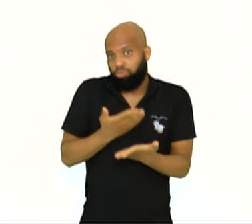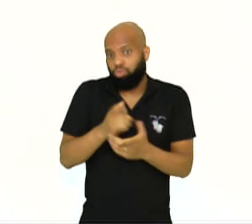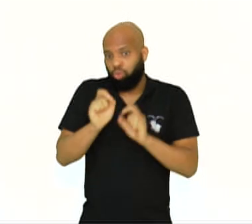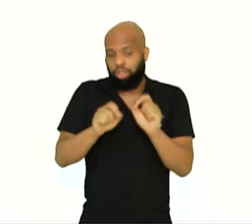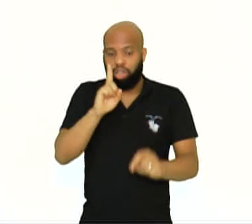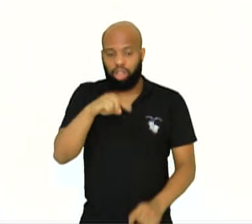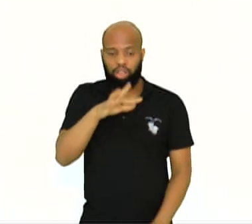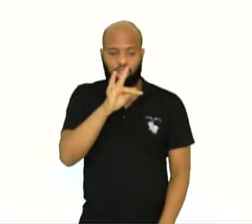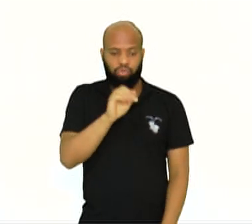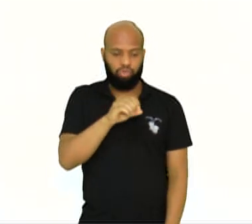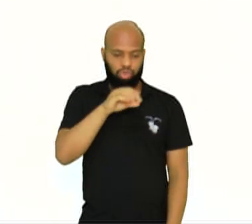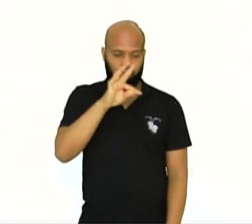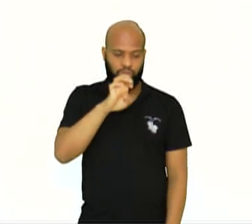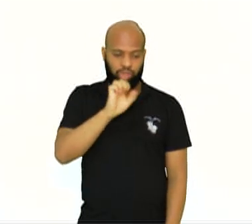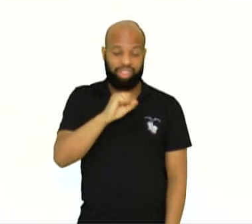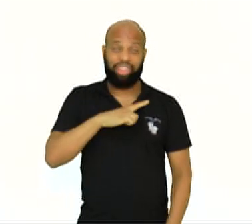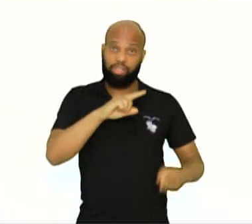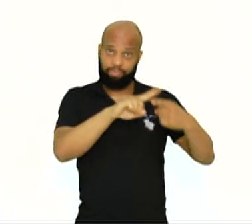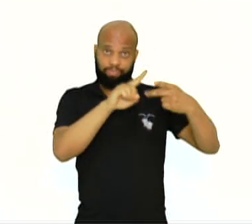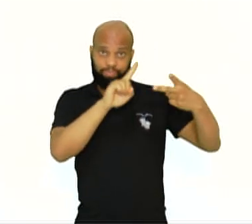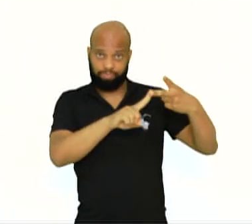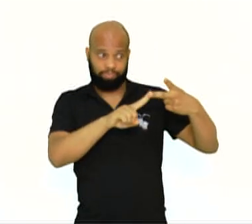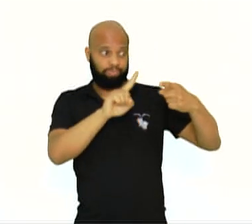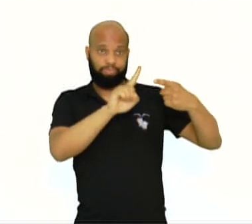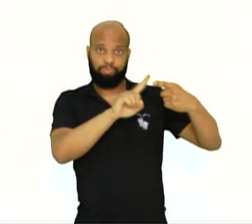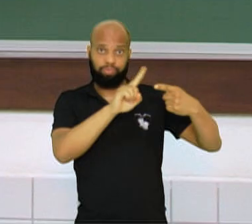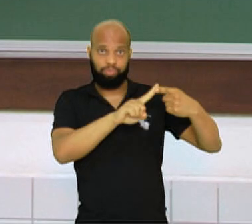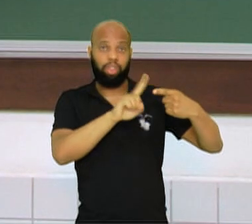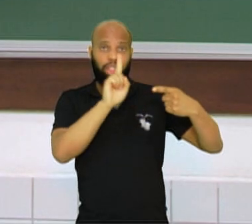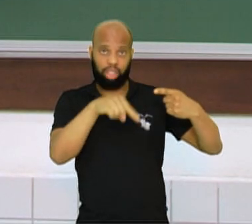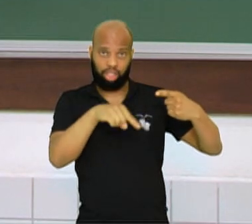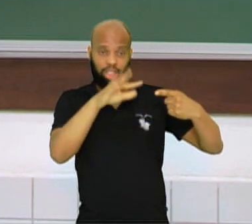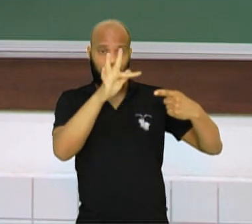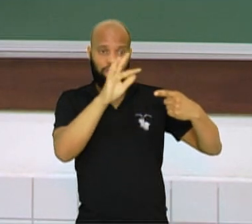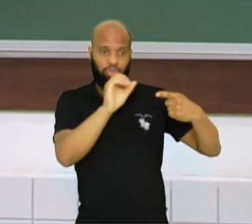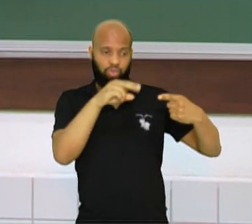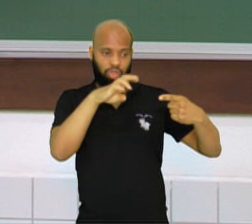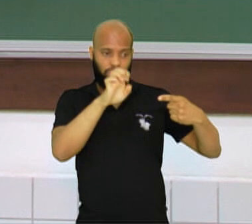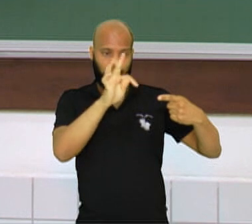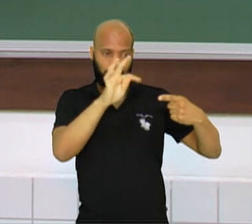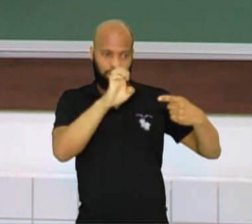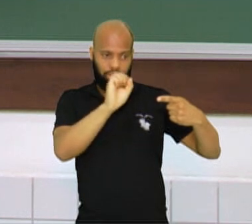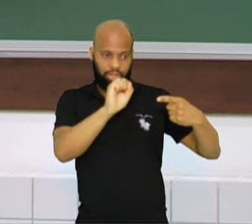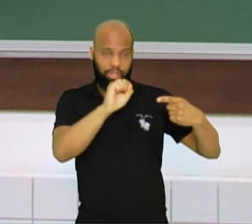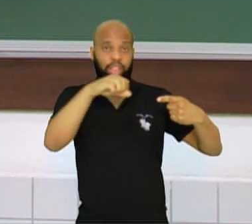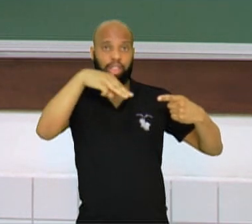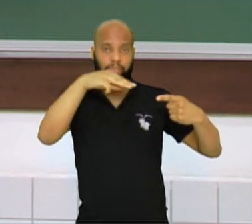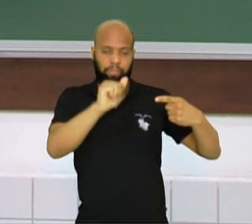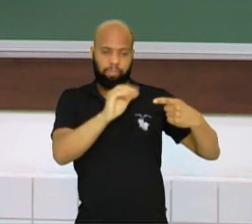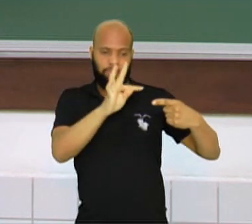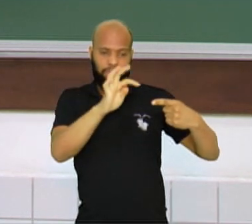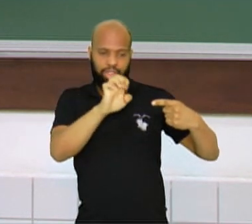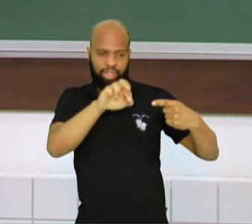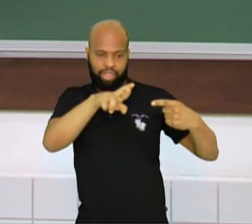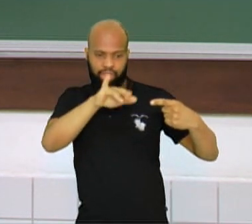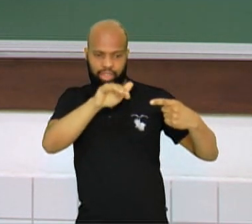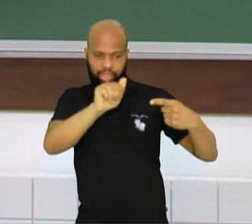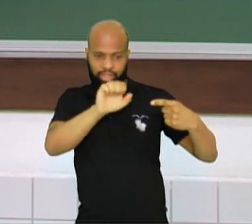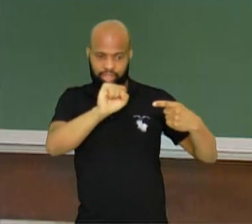históricas. Existem dois tipos de fontes históricas. Existem as fontes históricas materiais, que podem